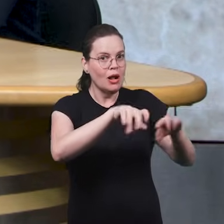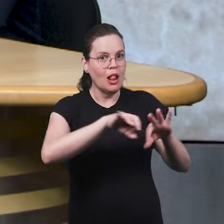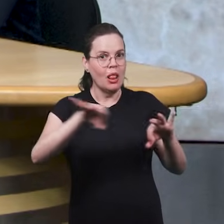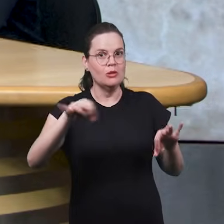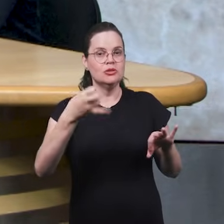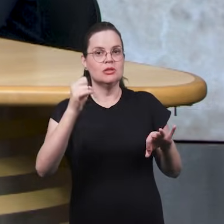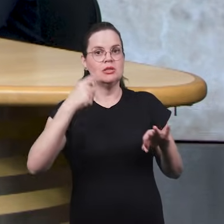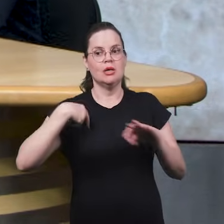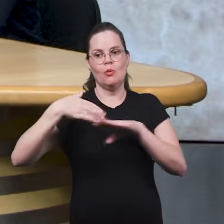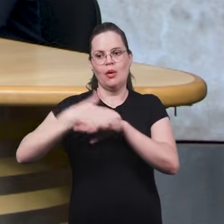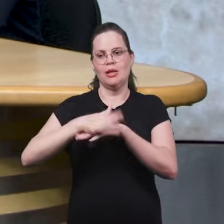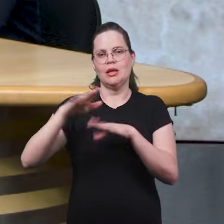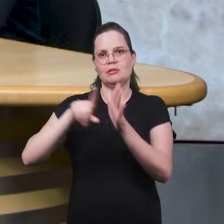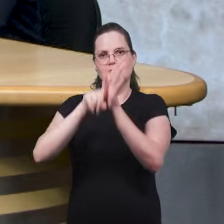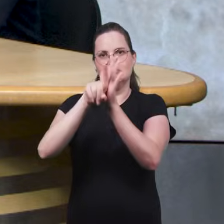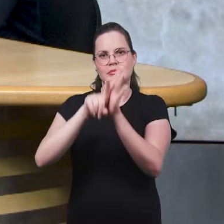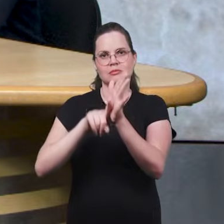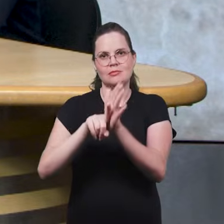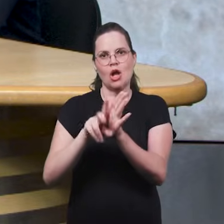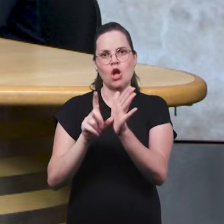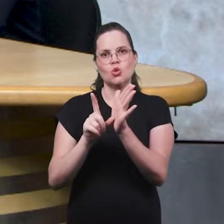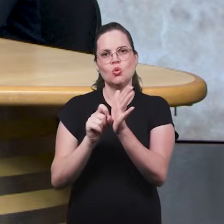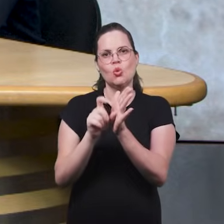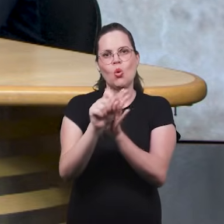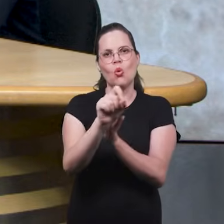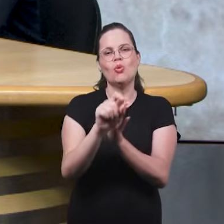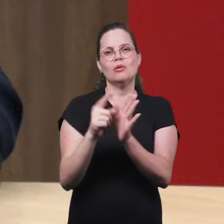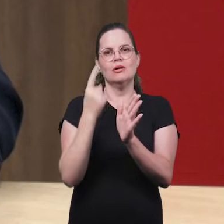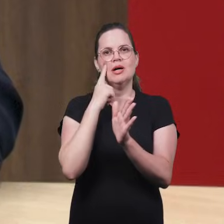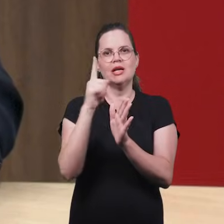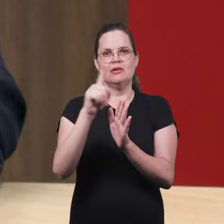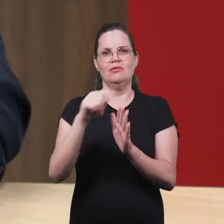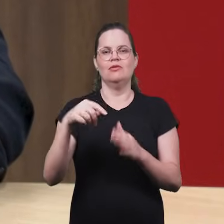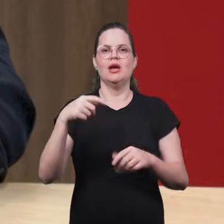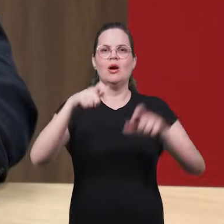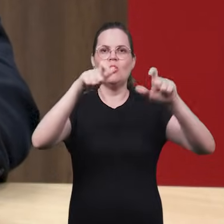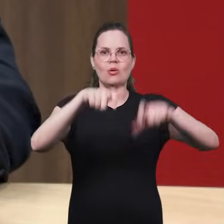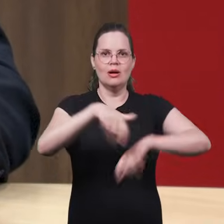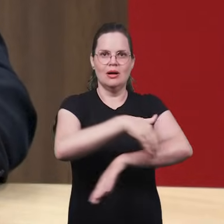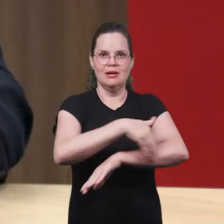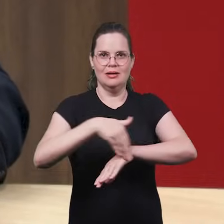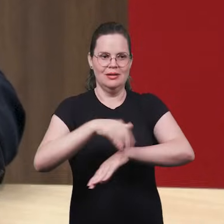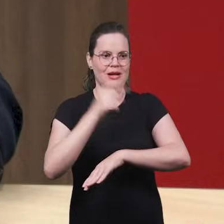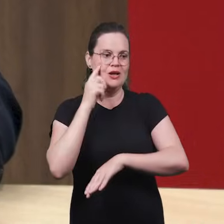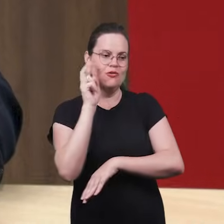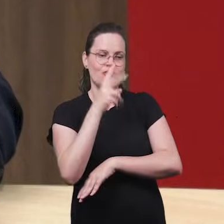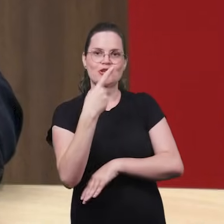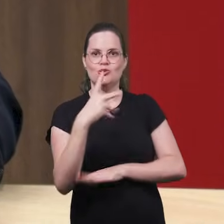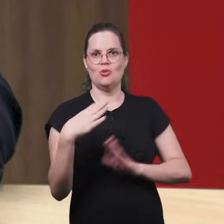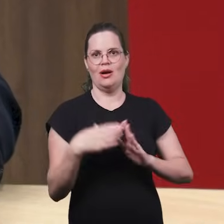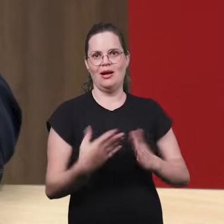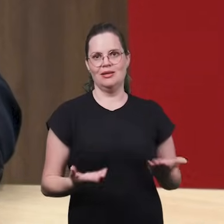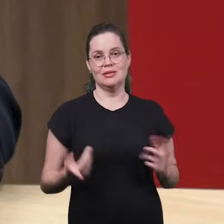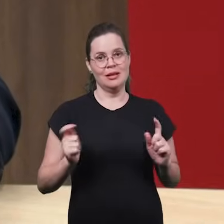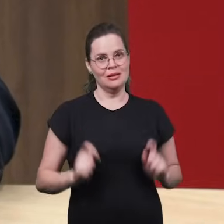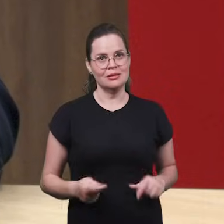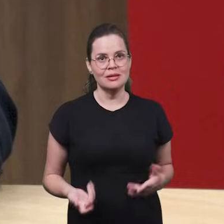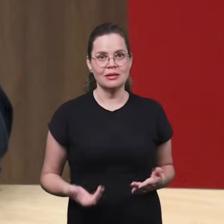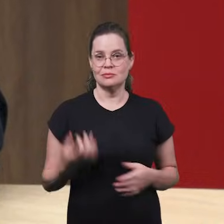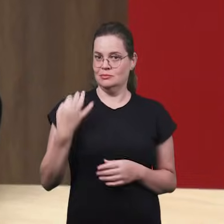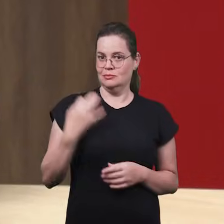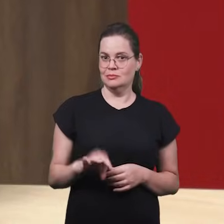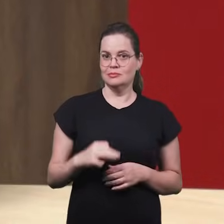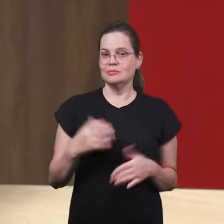se eu entrar no Google aqui e colocar as coordenadas do lugar que você vai morar, eu vou ver a sua casa. É verdade. Tá certo? Então não